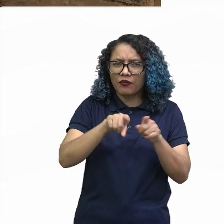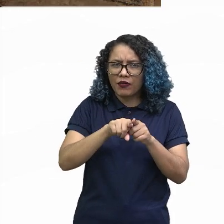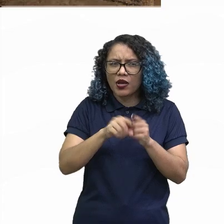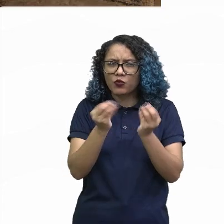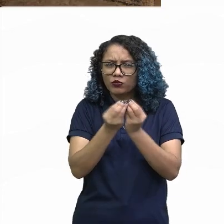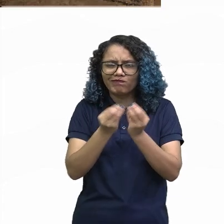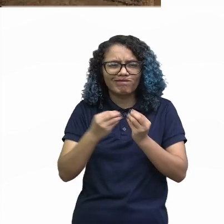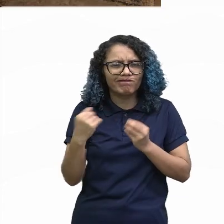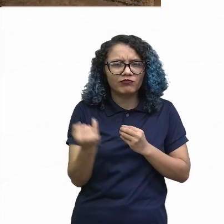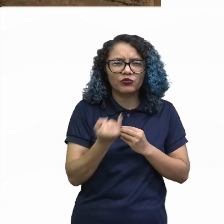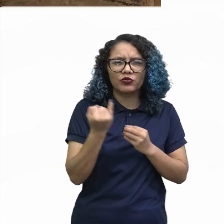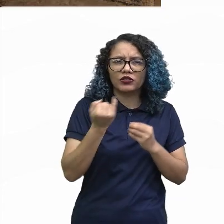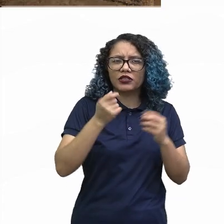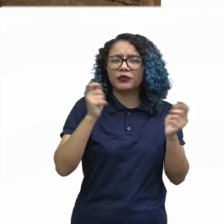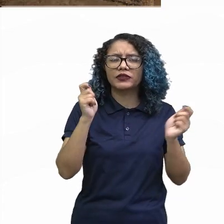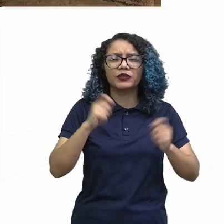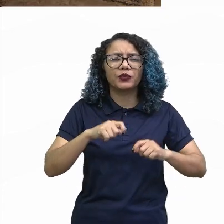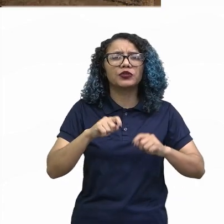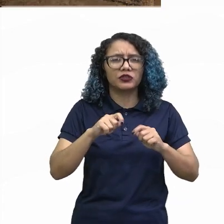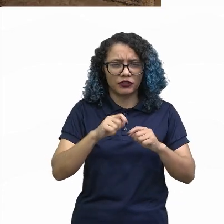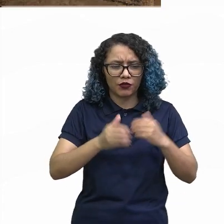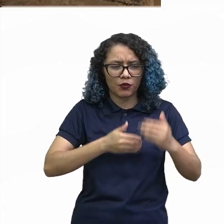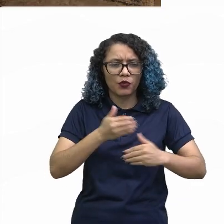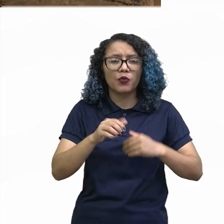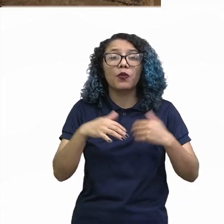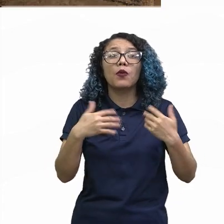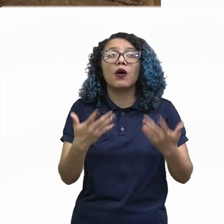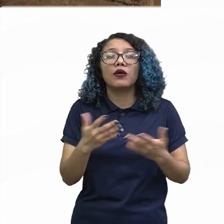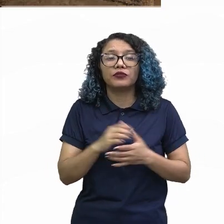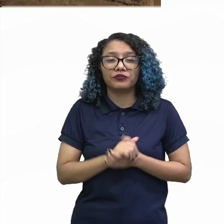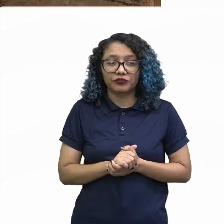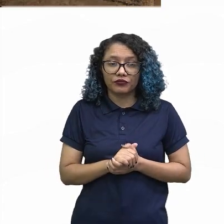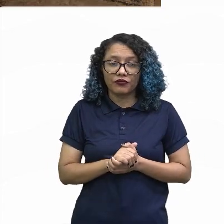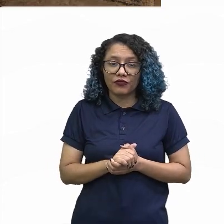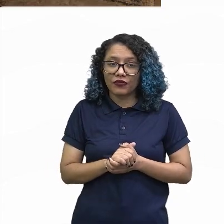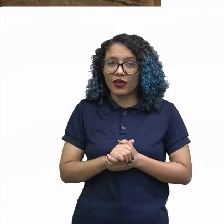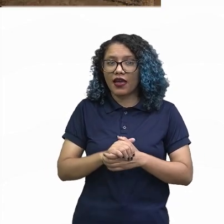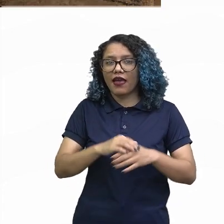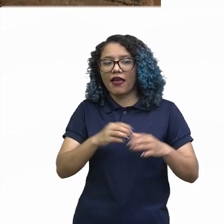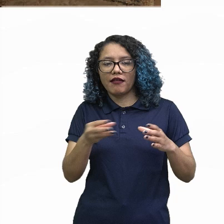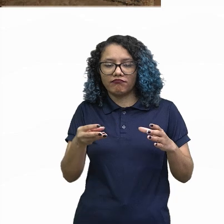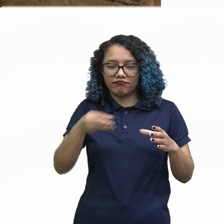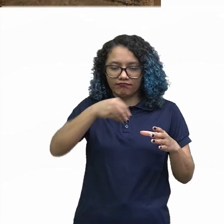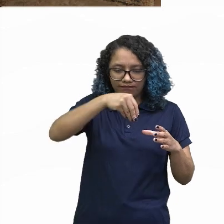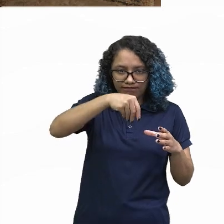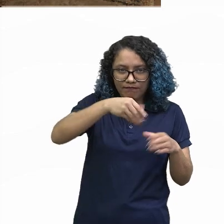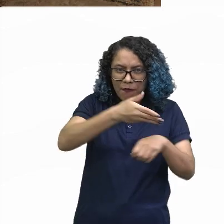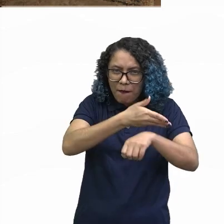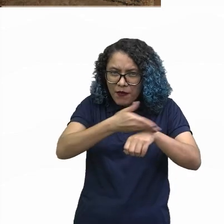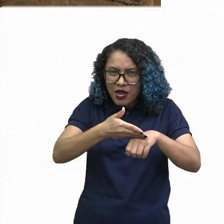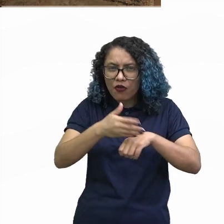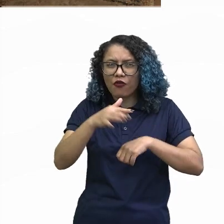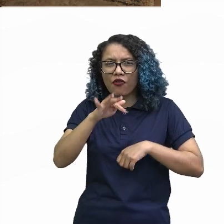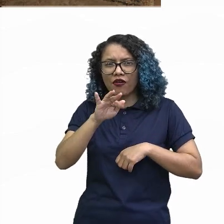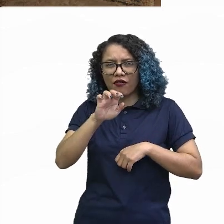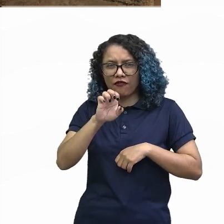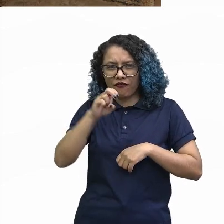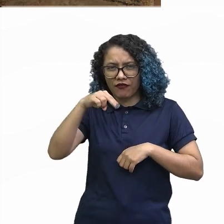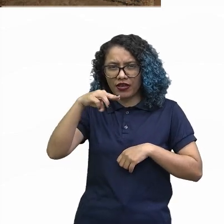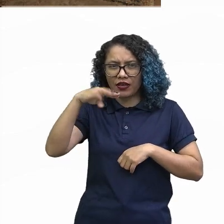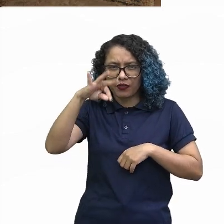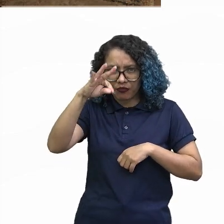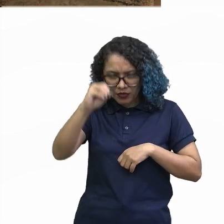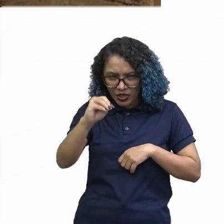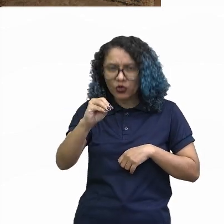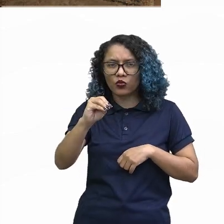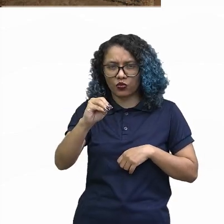importante para que esse processo aconteça, que é o fermento biológico. Esse fermento biológico, o que ele carrega ali